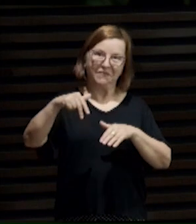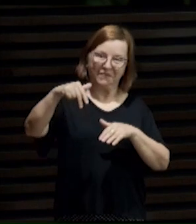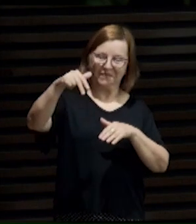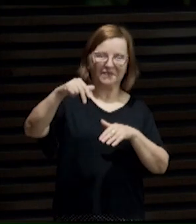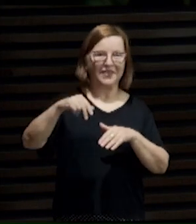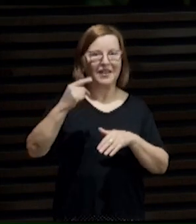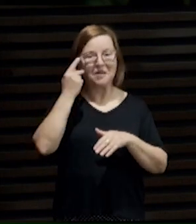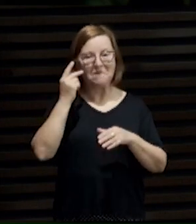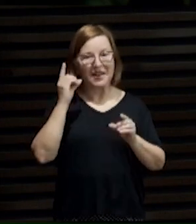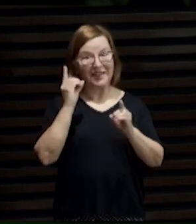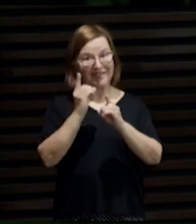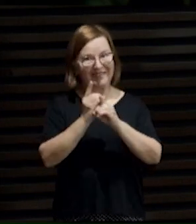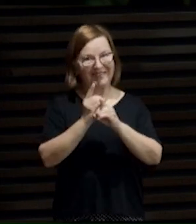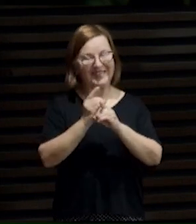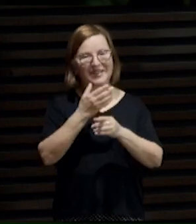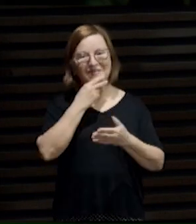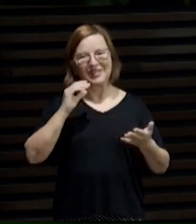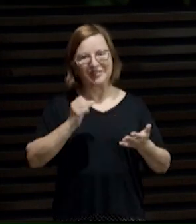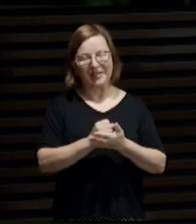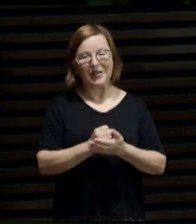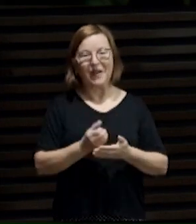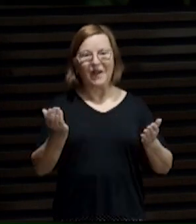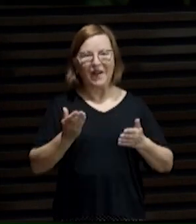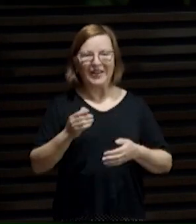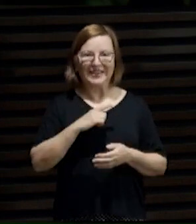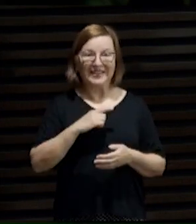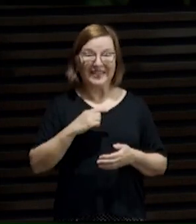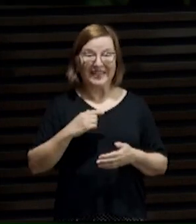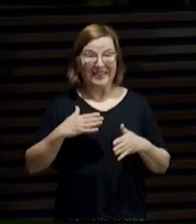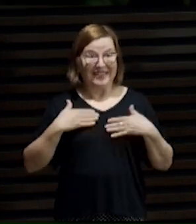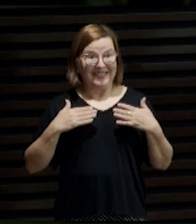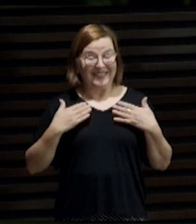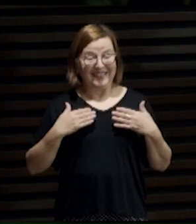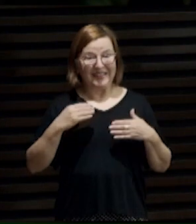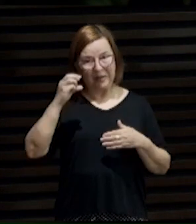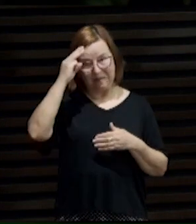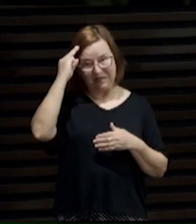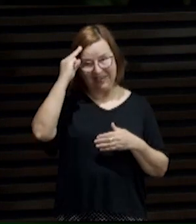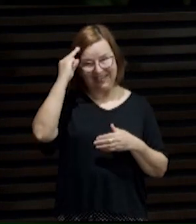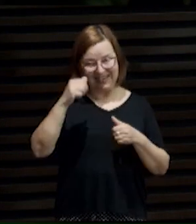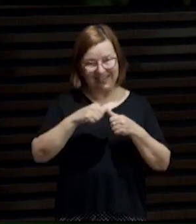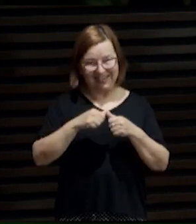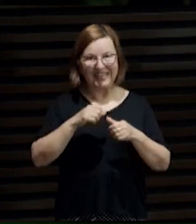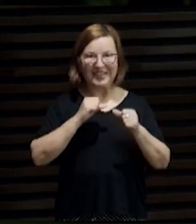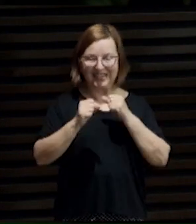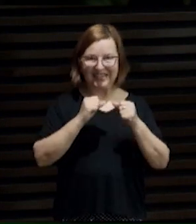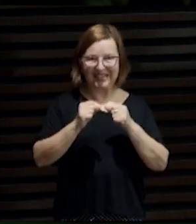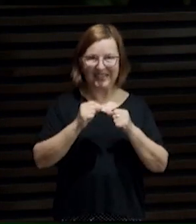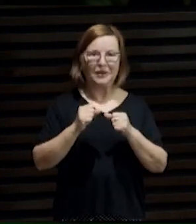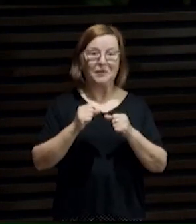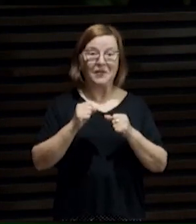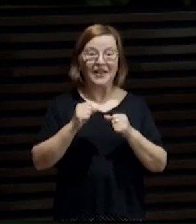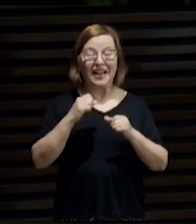privilégio de meditarmos num desses salmos que eram cantados pelas famílias de Israel, louvando a Deus